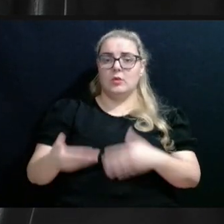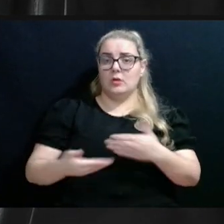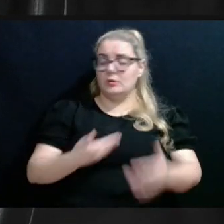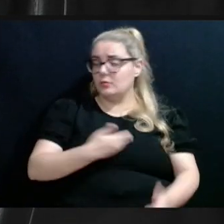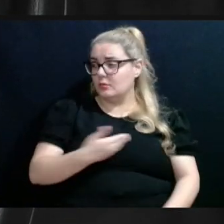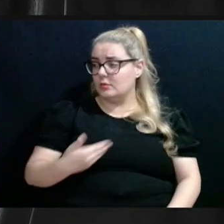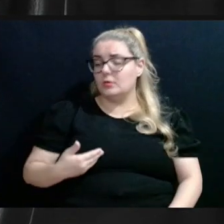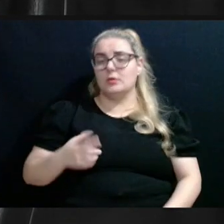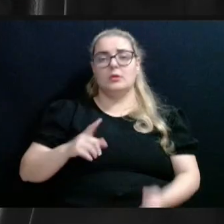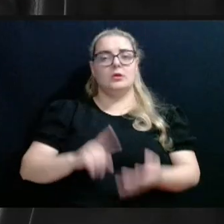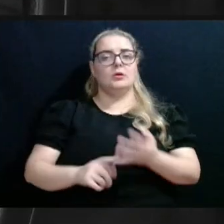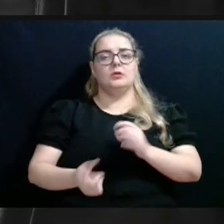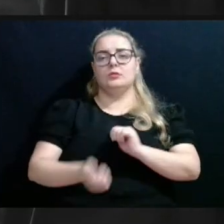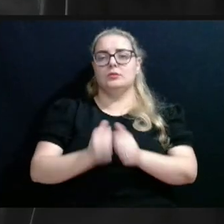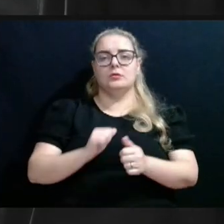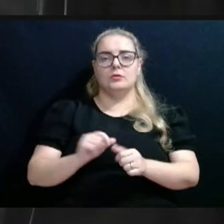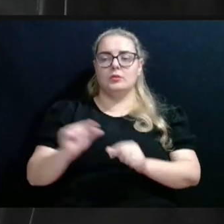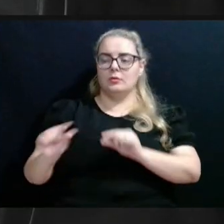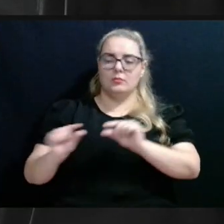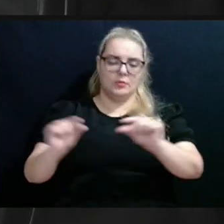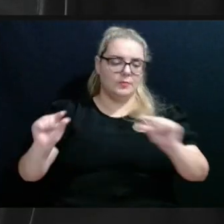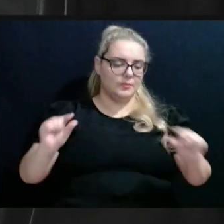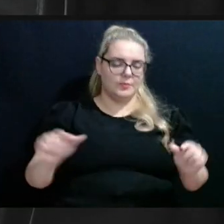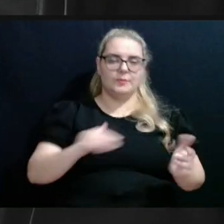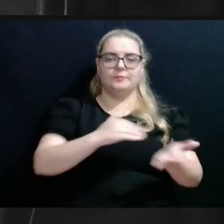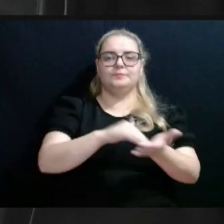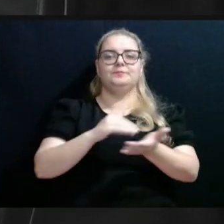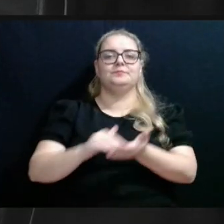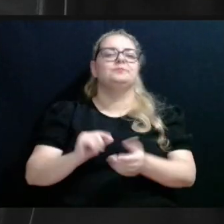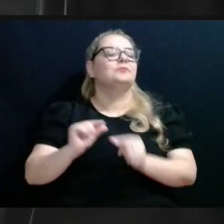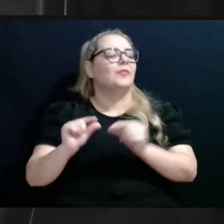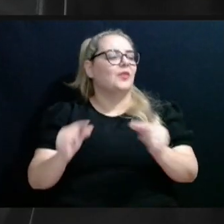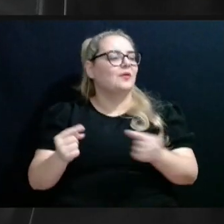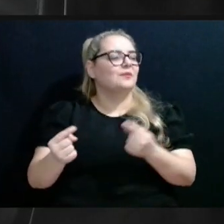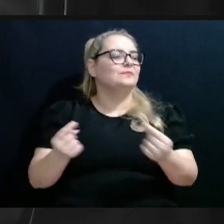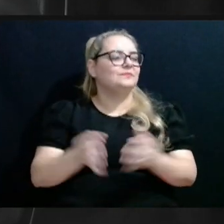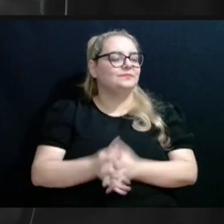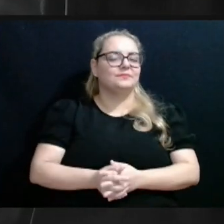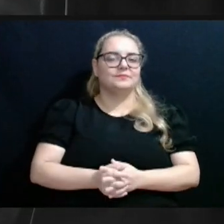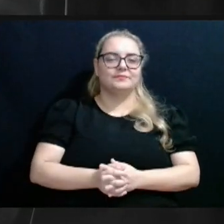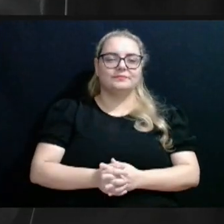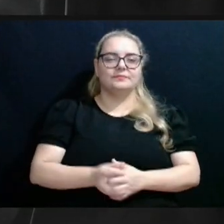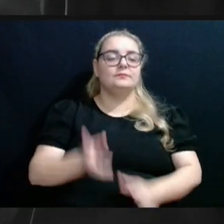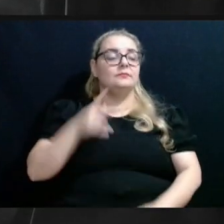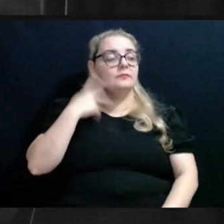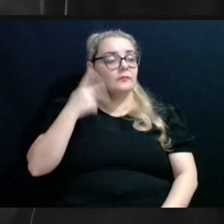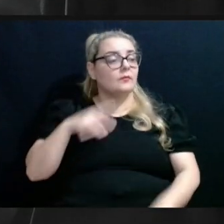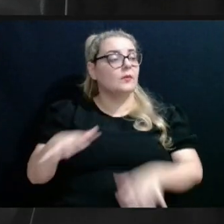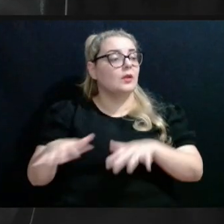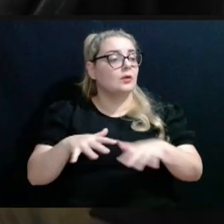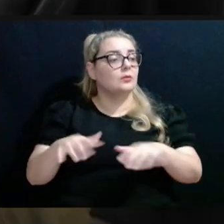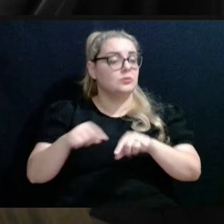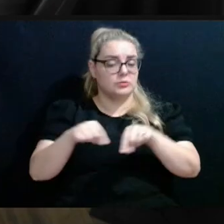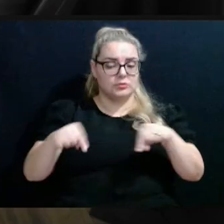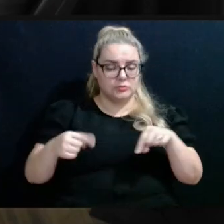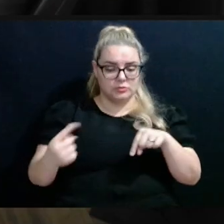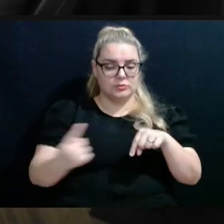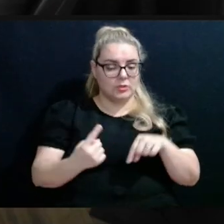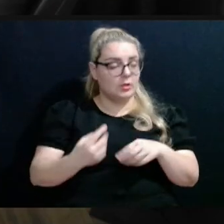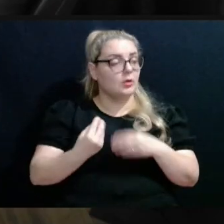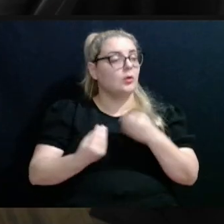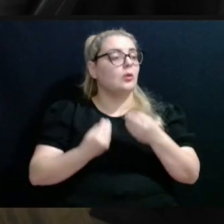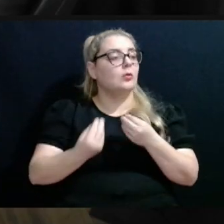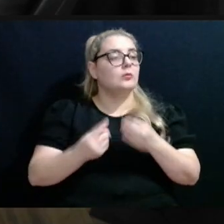esportes, um pouquinho para cada secretaria. Um pouquinho para cada uma. Vereador, e o movimento no gabinete? Eu queria que o senhor falasse um pouquinho dessa